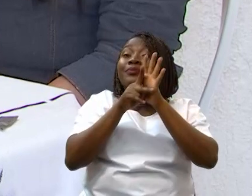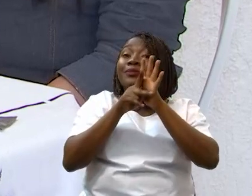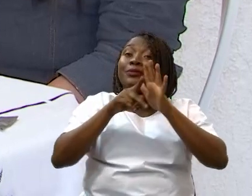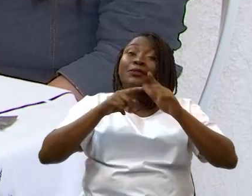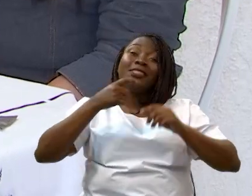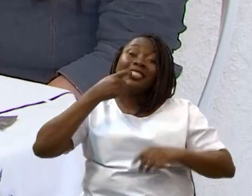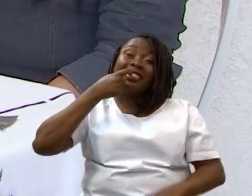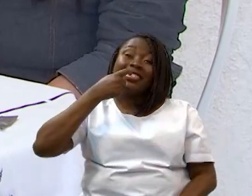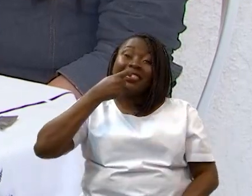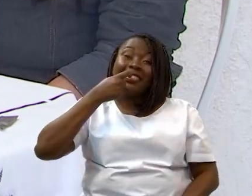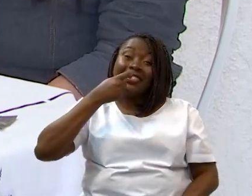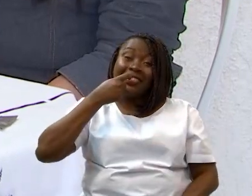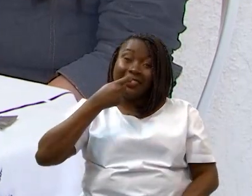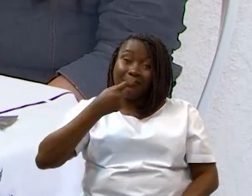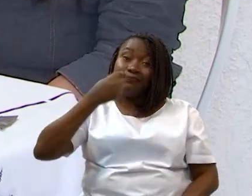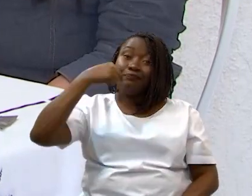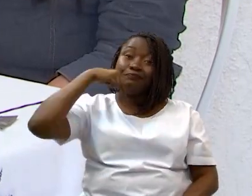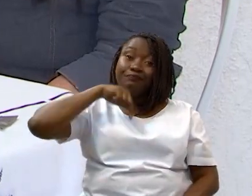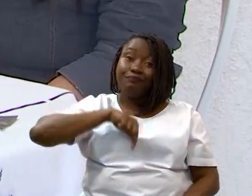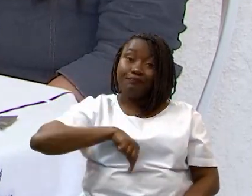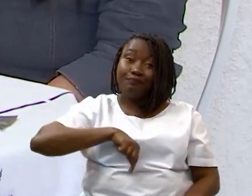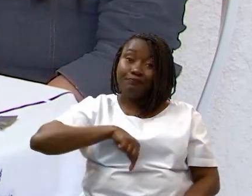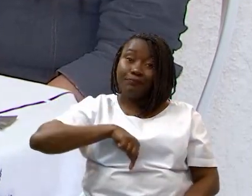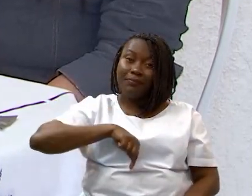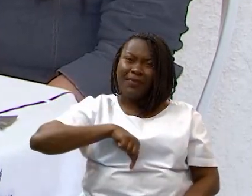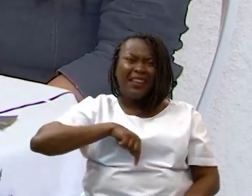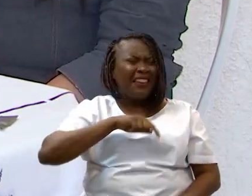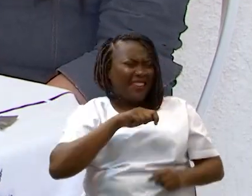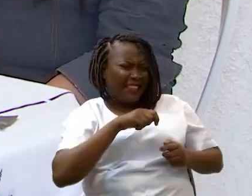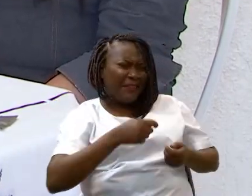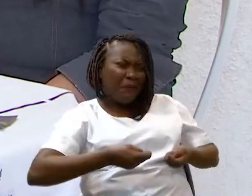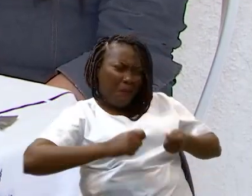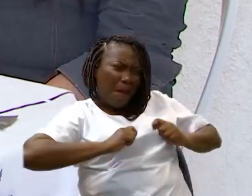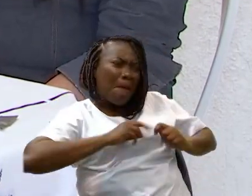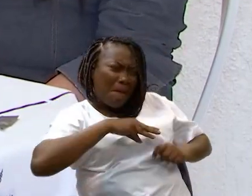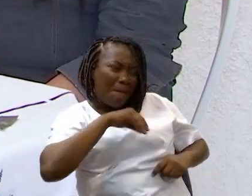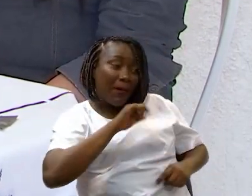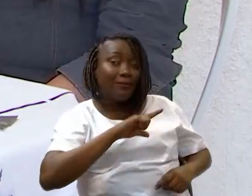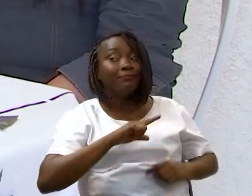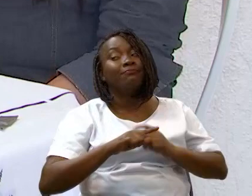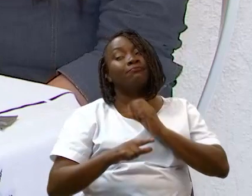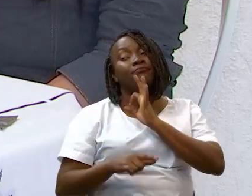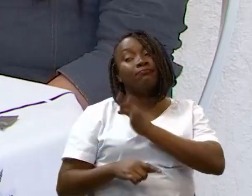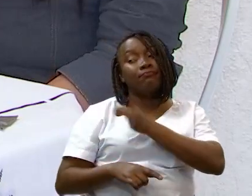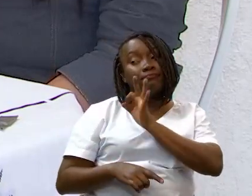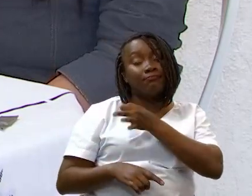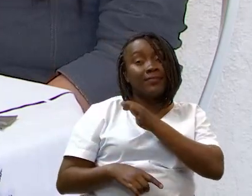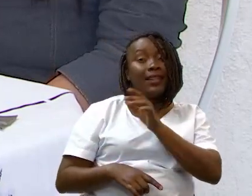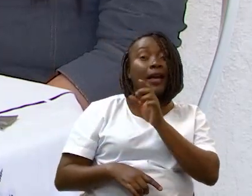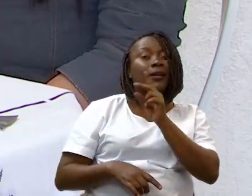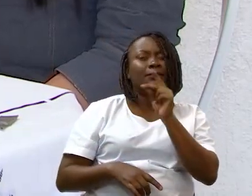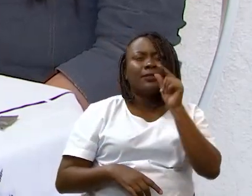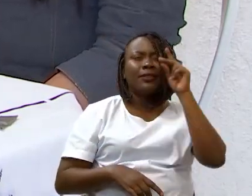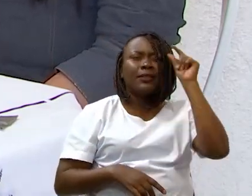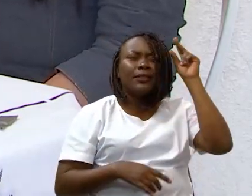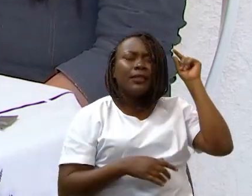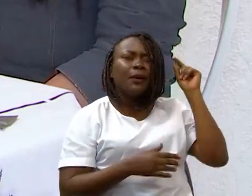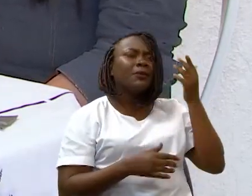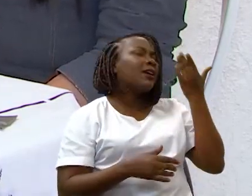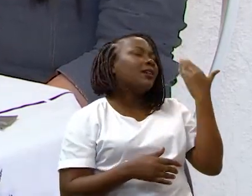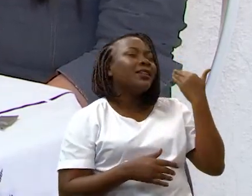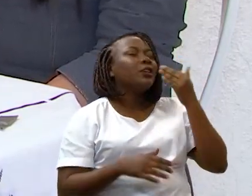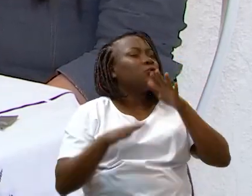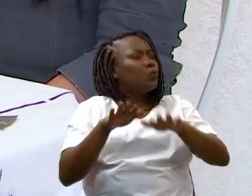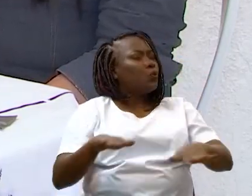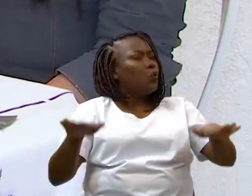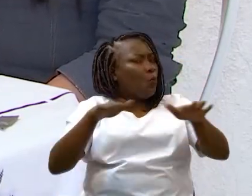deste plástico, tá? Em geral. Isso faz mal à saúde. Exatamente. Há uns tempos atrás, eu acho que todo